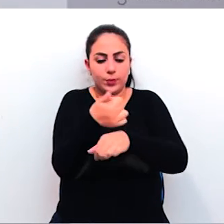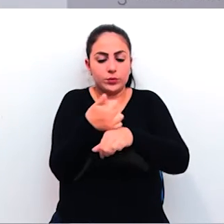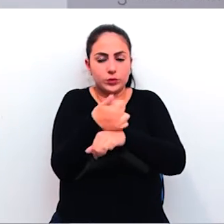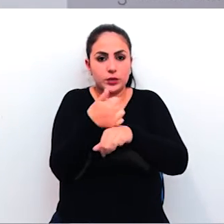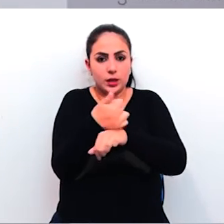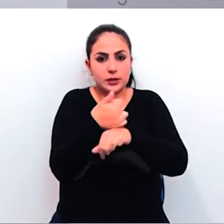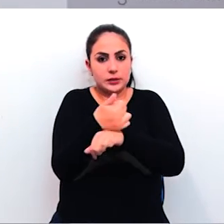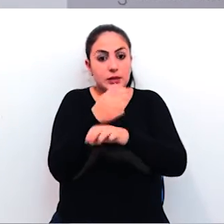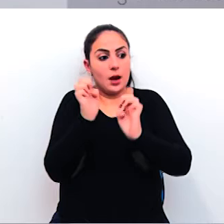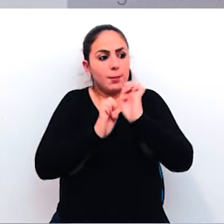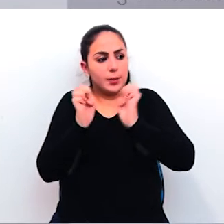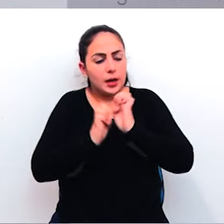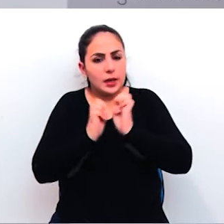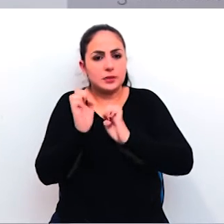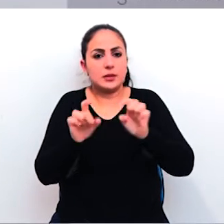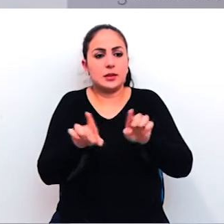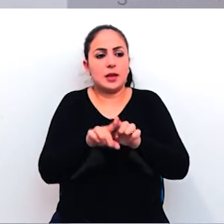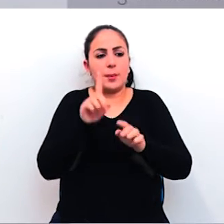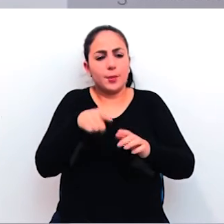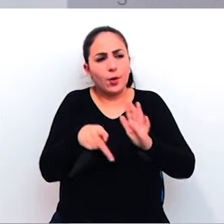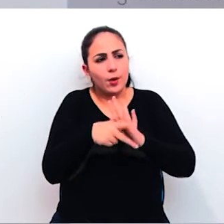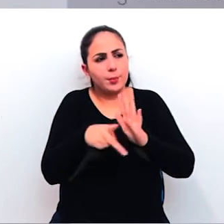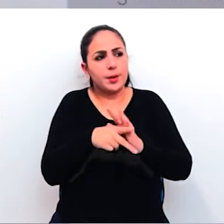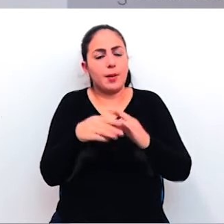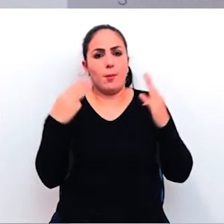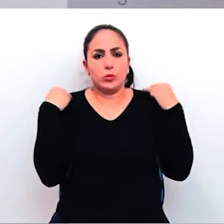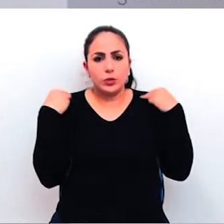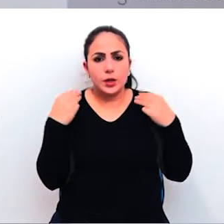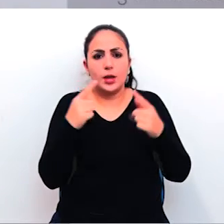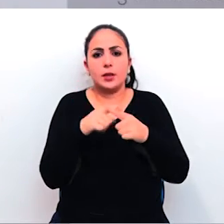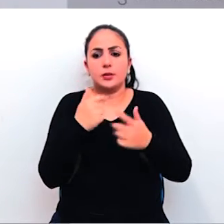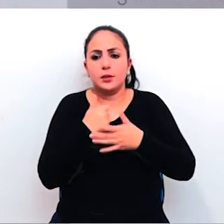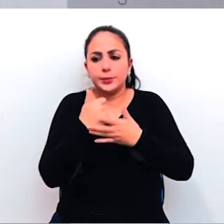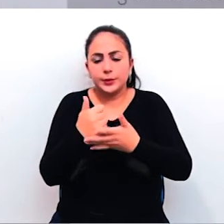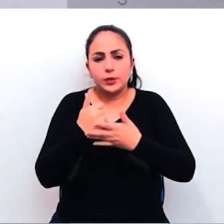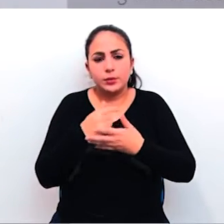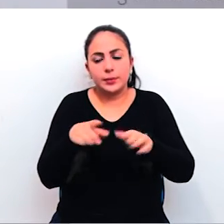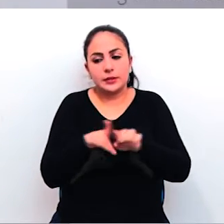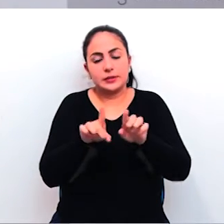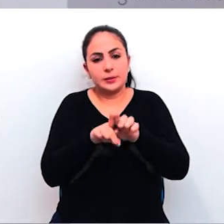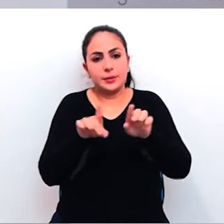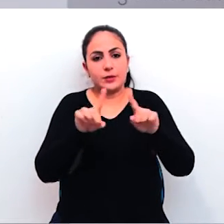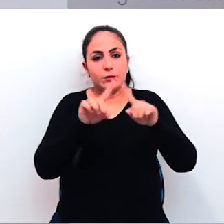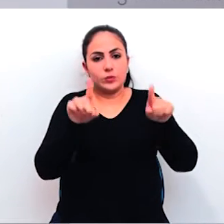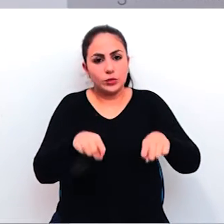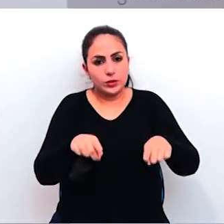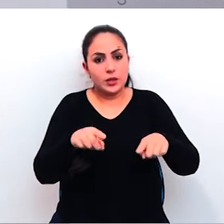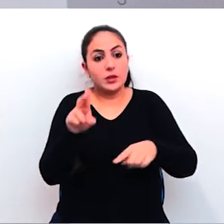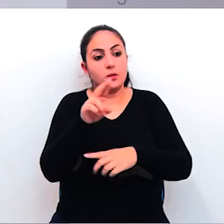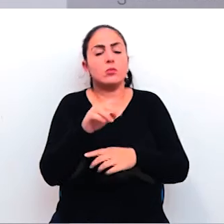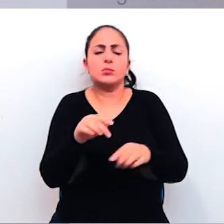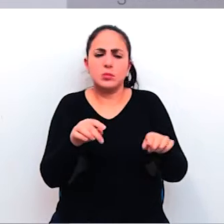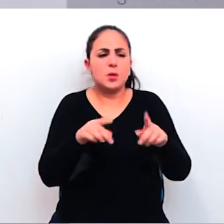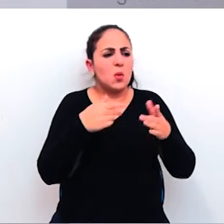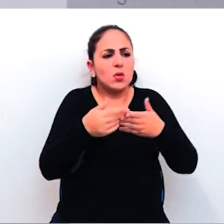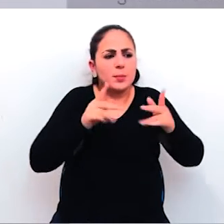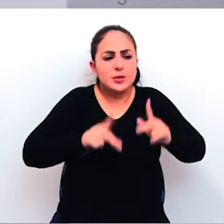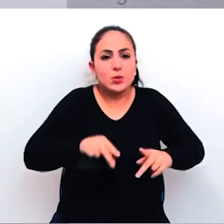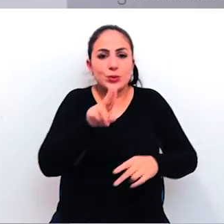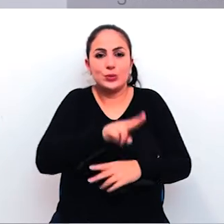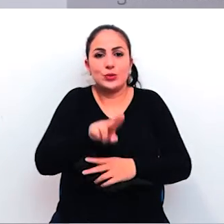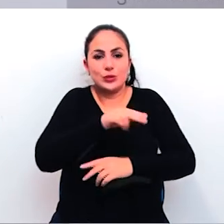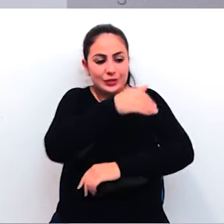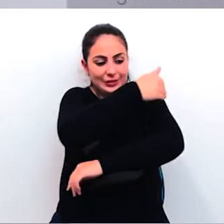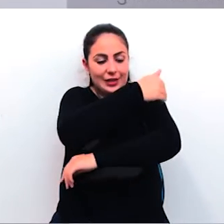profissionais envolvidos a empresa que são transportadores motoristas funcionários mas também que utiliza a via então